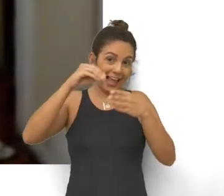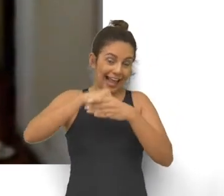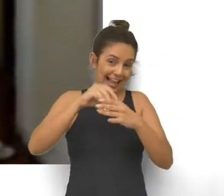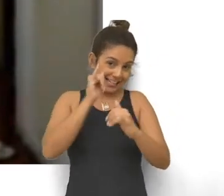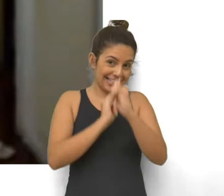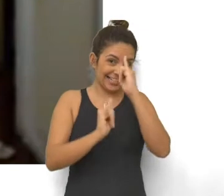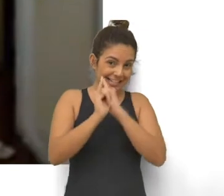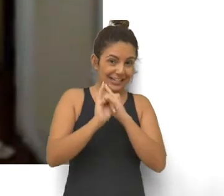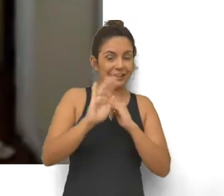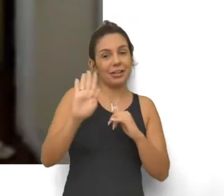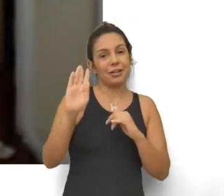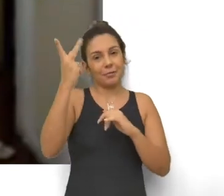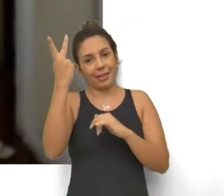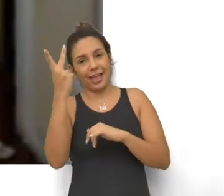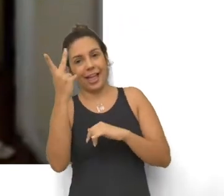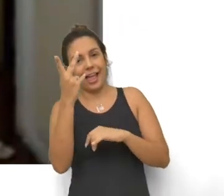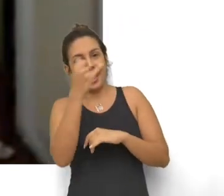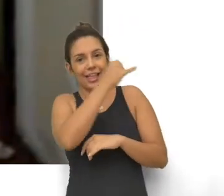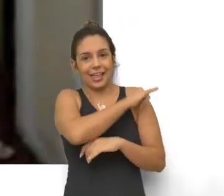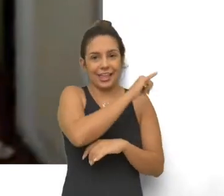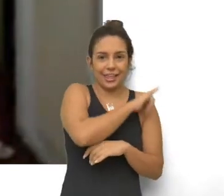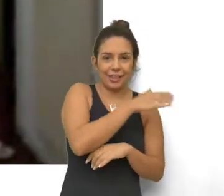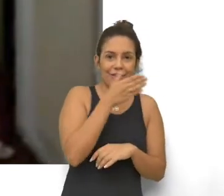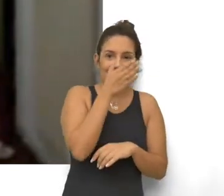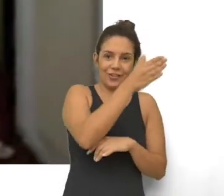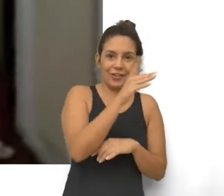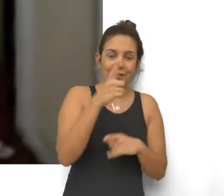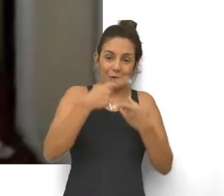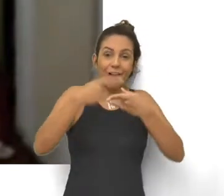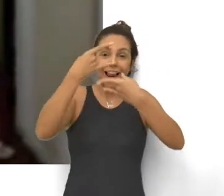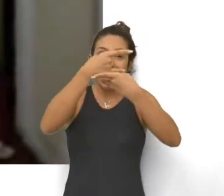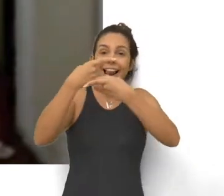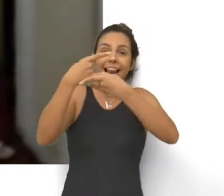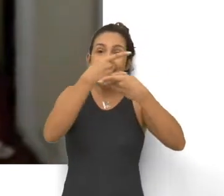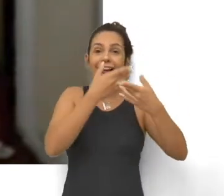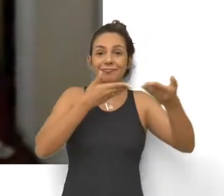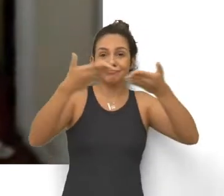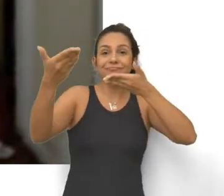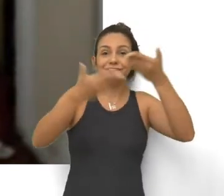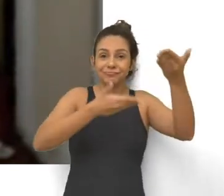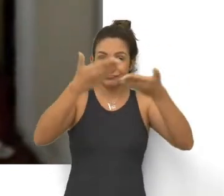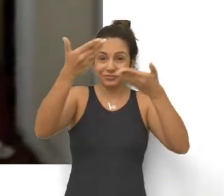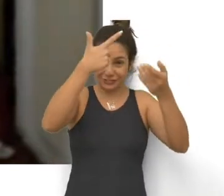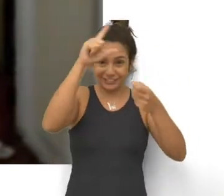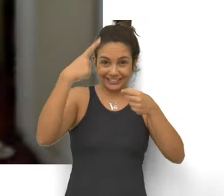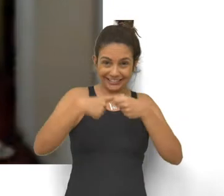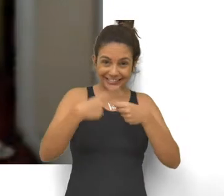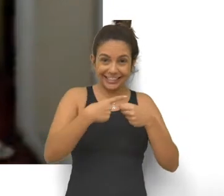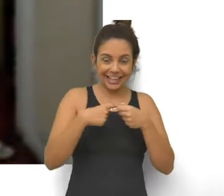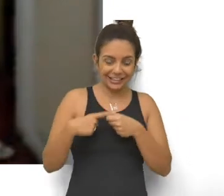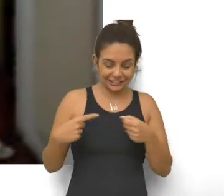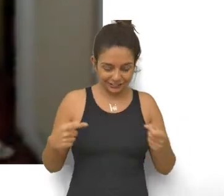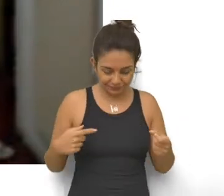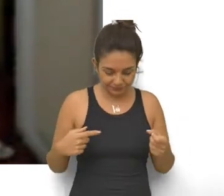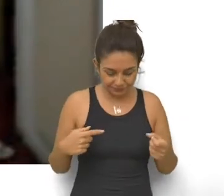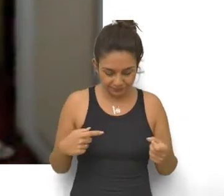estou em BH, outro dia eu estava no Rio, fui para Goiás, enfim. Então, isso é